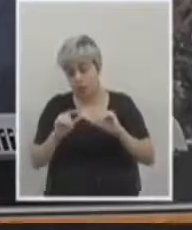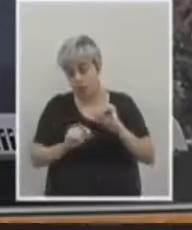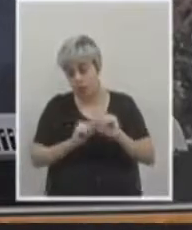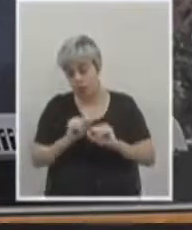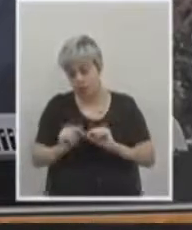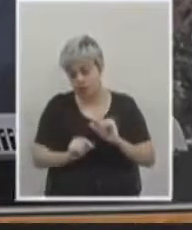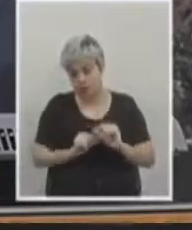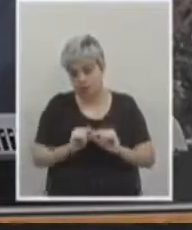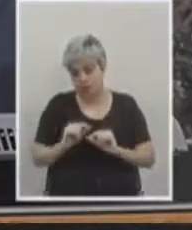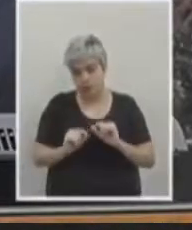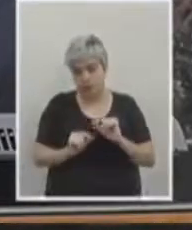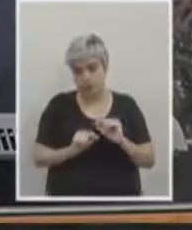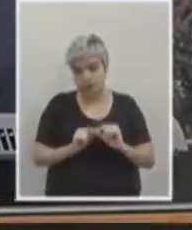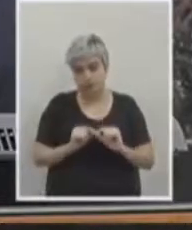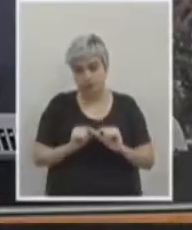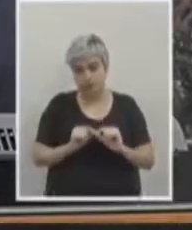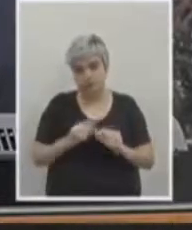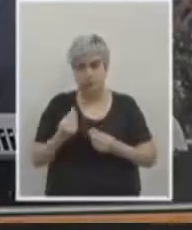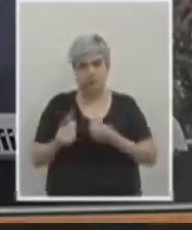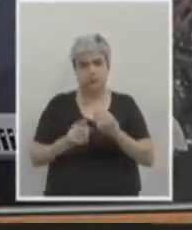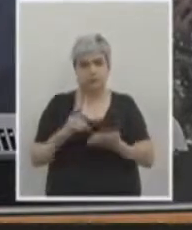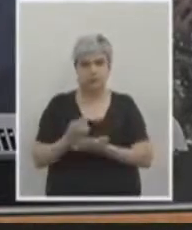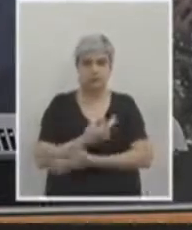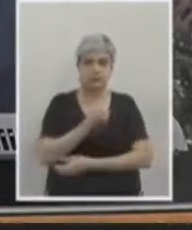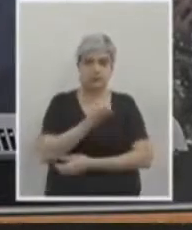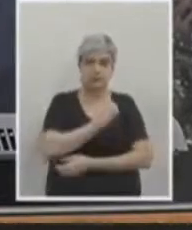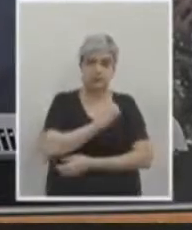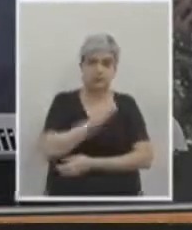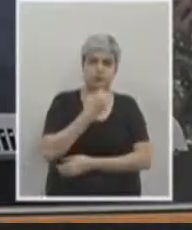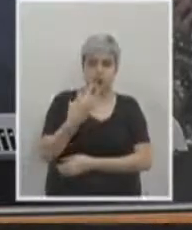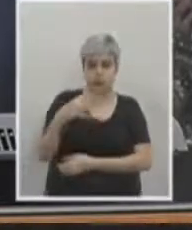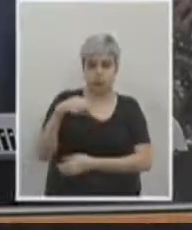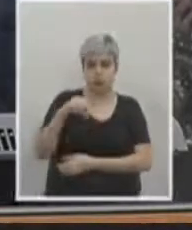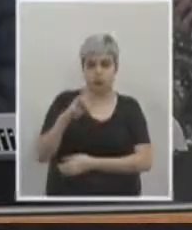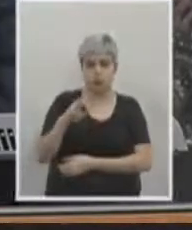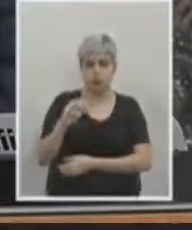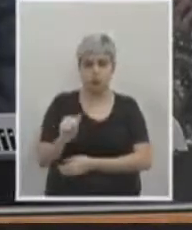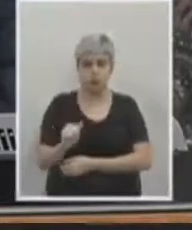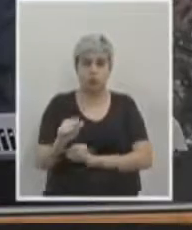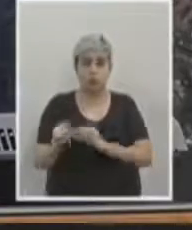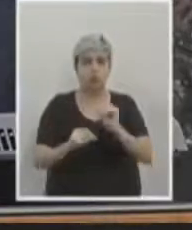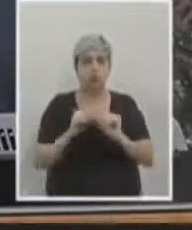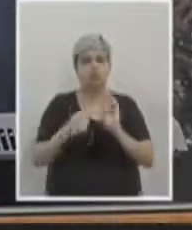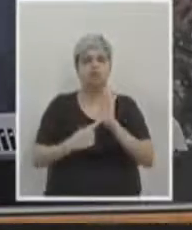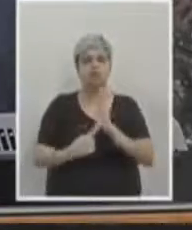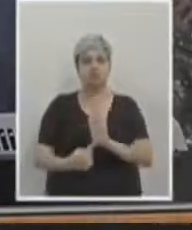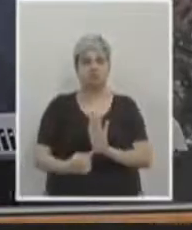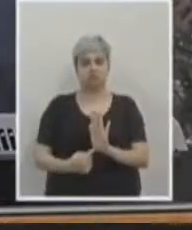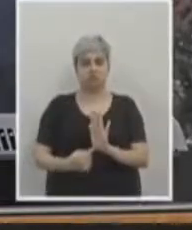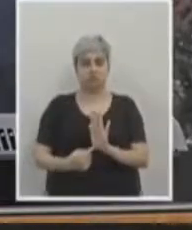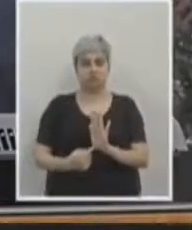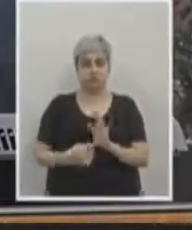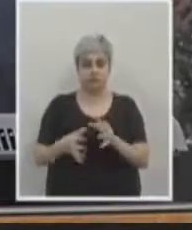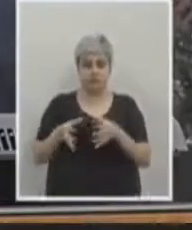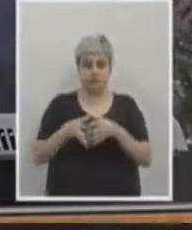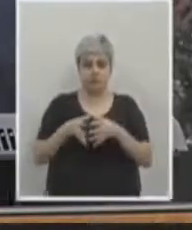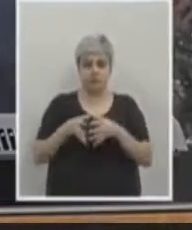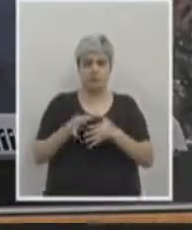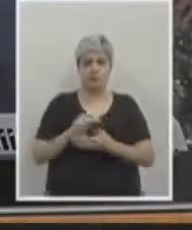a constitucionalidade da nota técnica 4. Qual foi o parecer da nossa